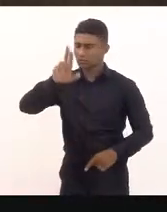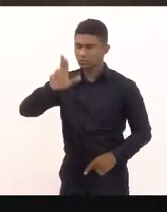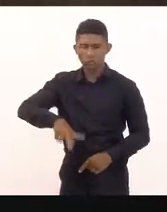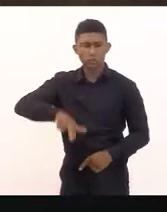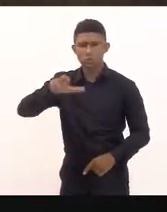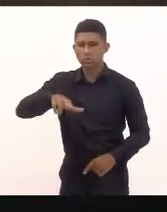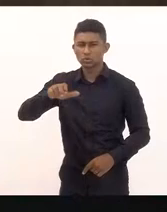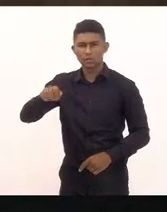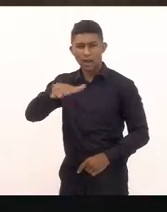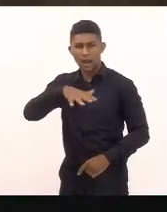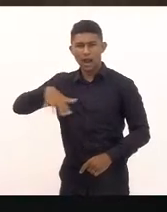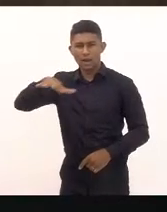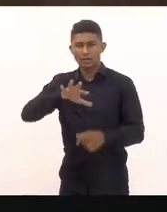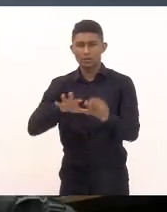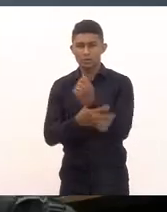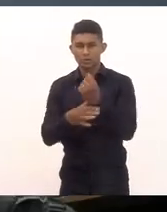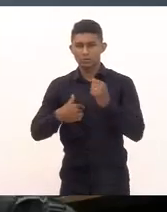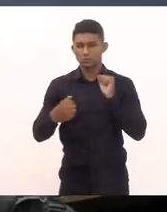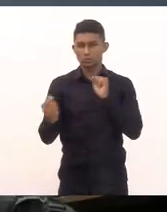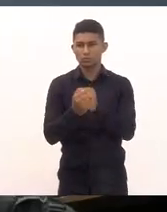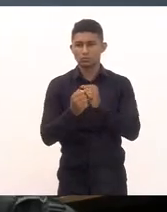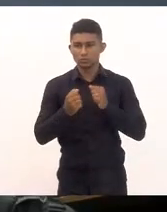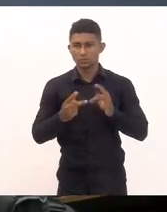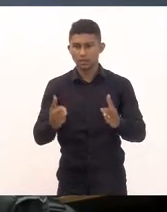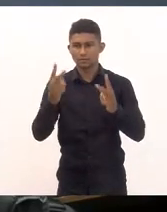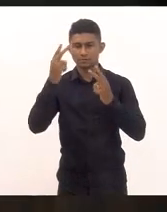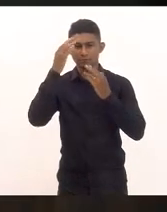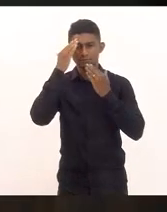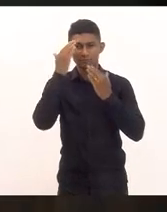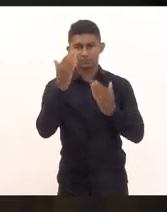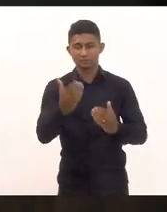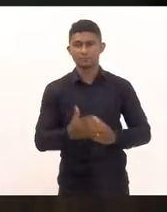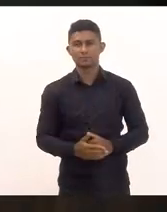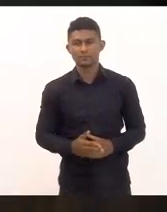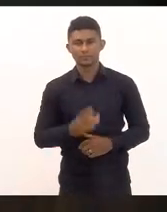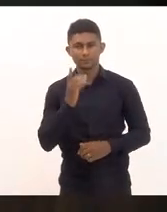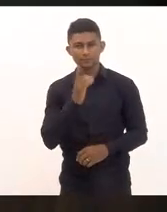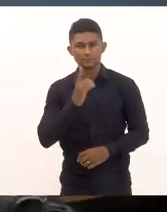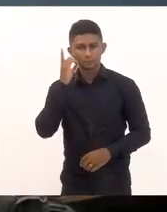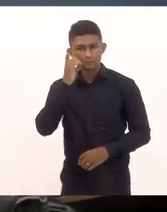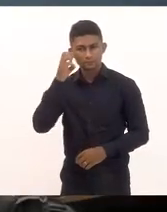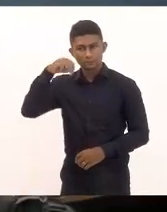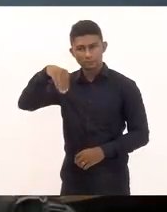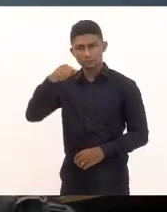de segurança pública. Obrigado, senhor presidente. Deputado Márcio Gualberto.